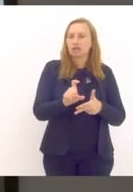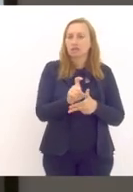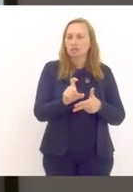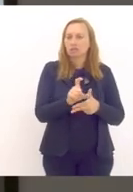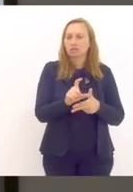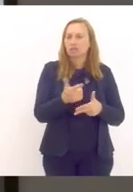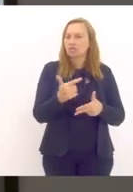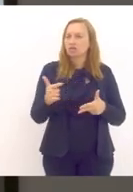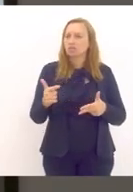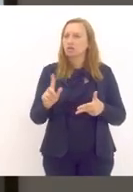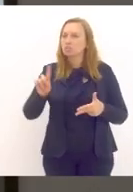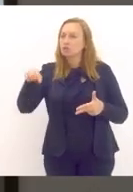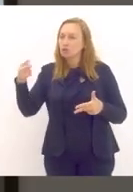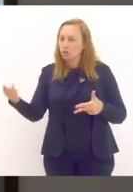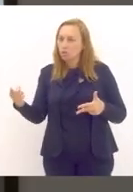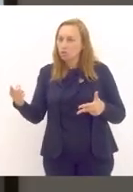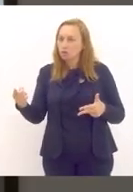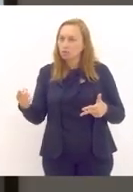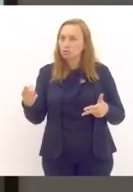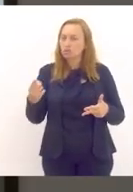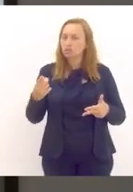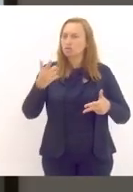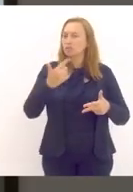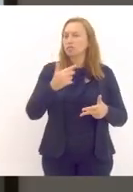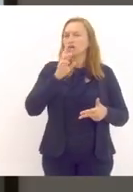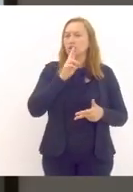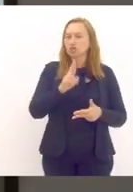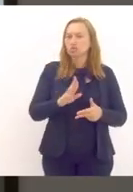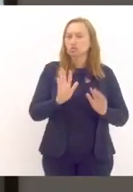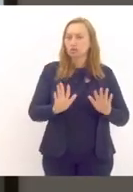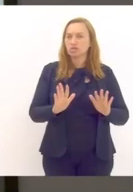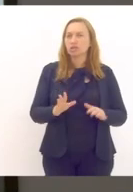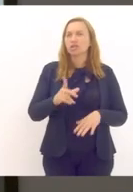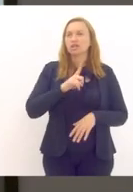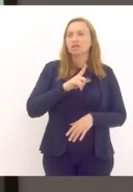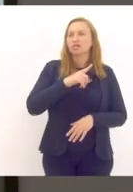feita. Poder Executivo, nós estamos com